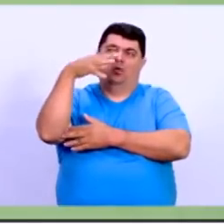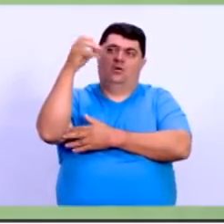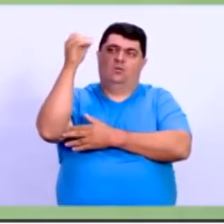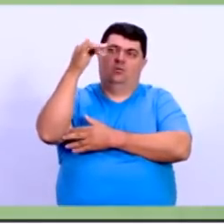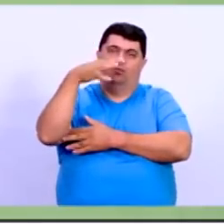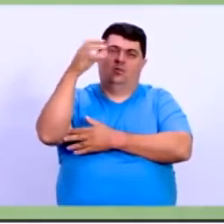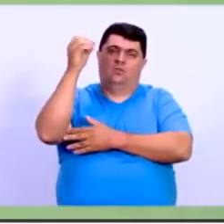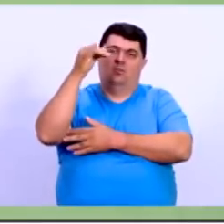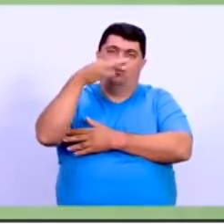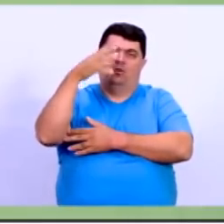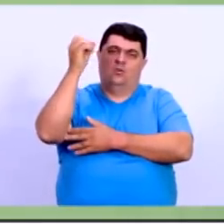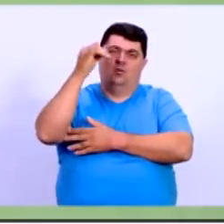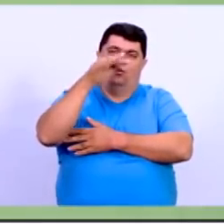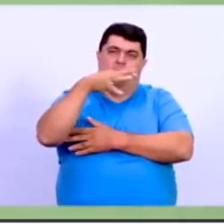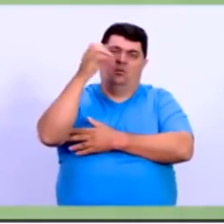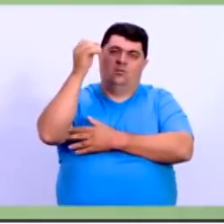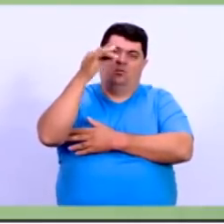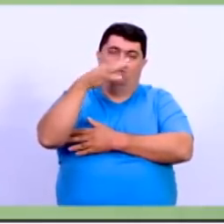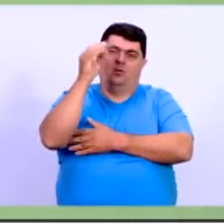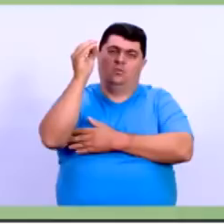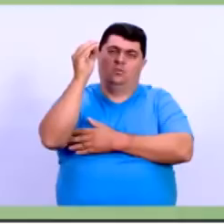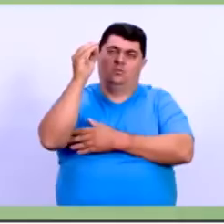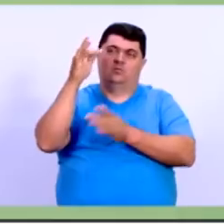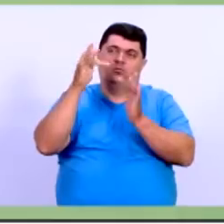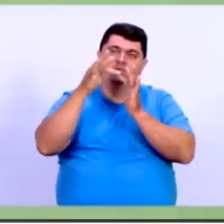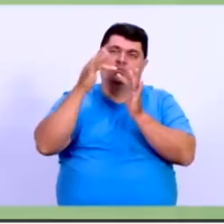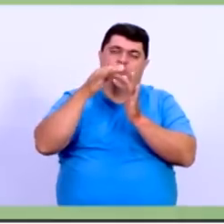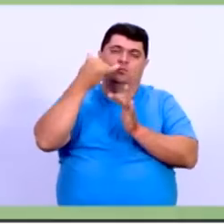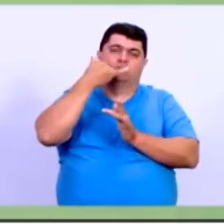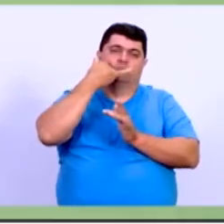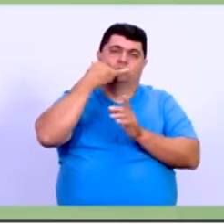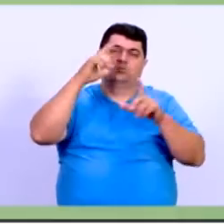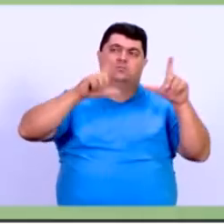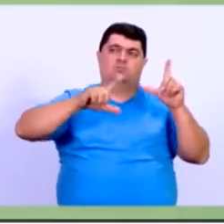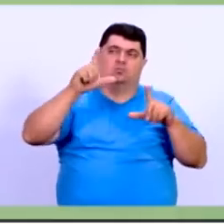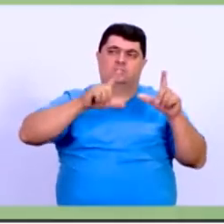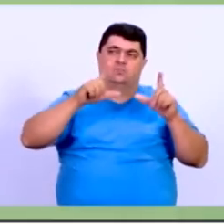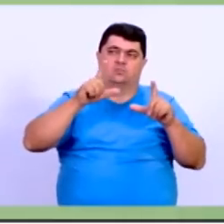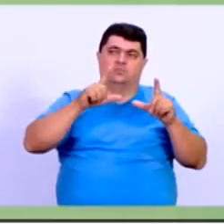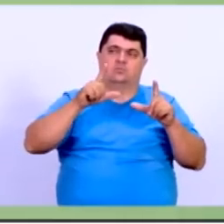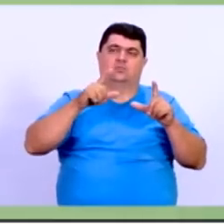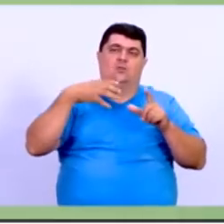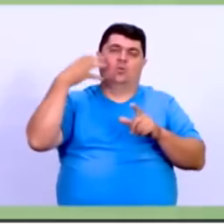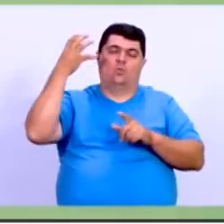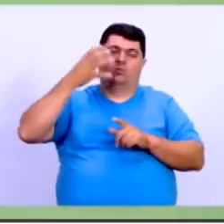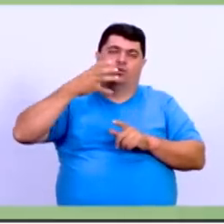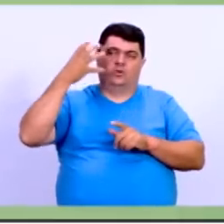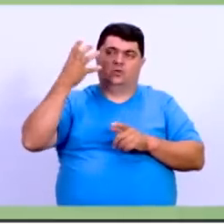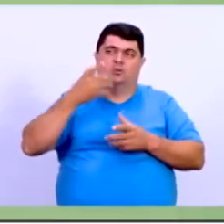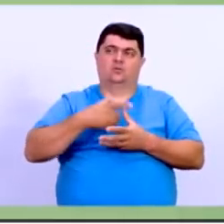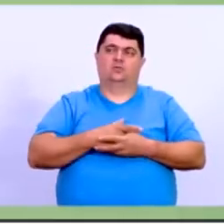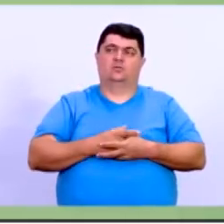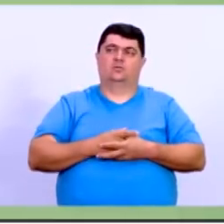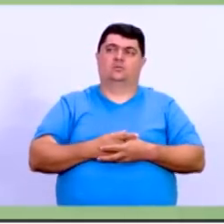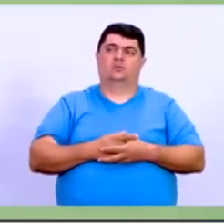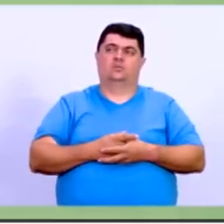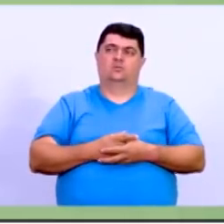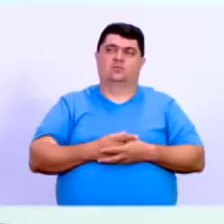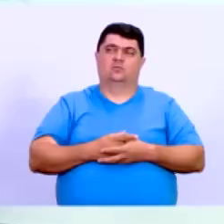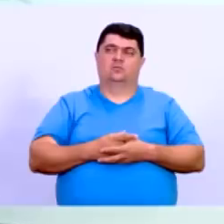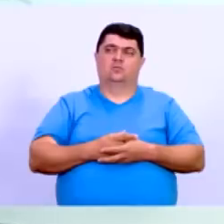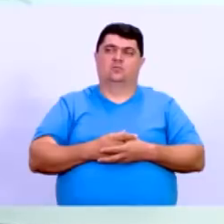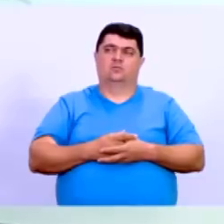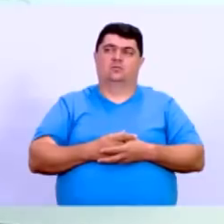torre ela vai fazer a comunicação o quê? Com o celular, televisão, né, pessoal? O rádio, tá? Então, galera,